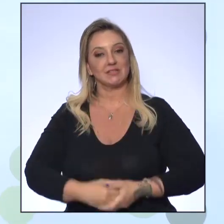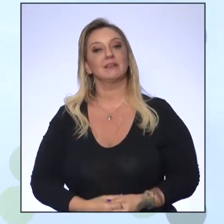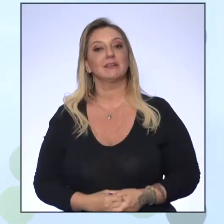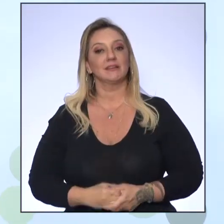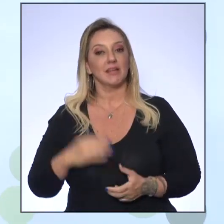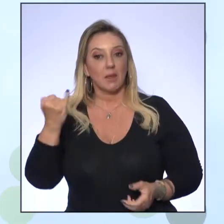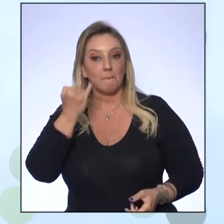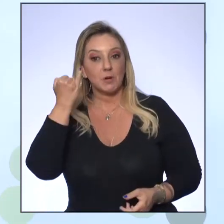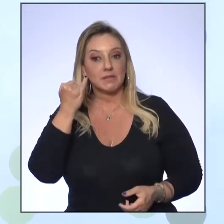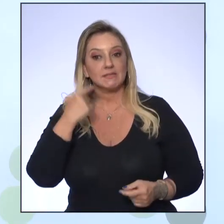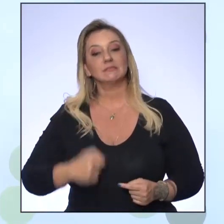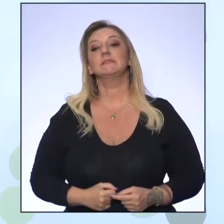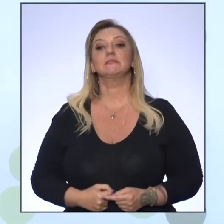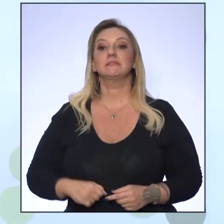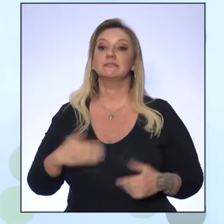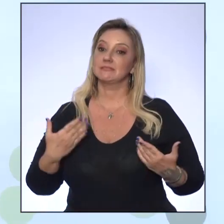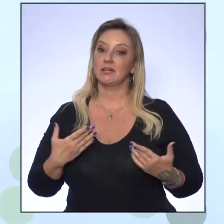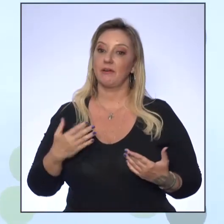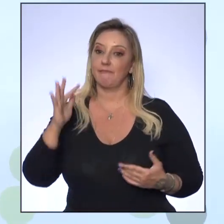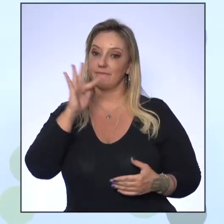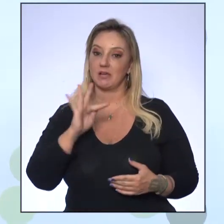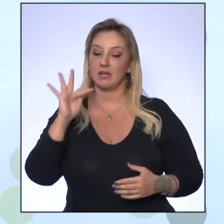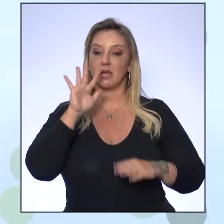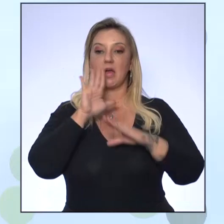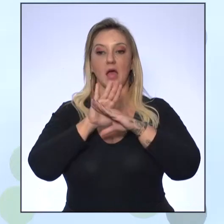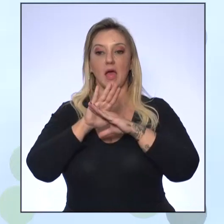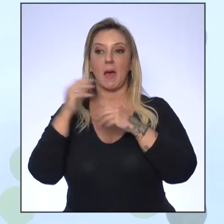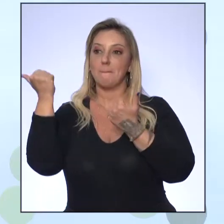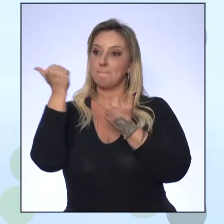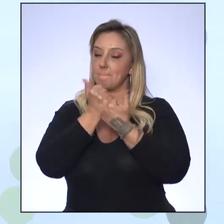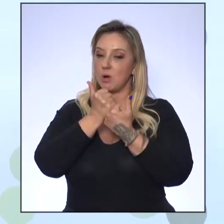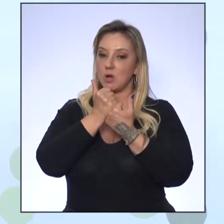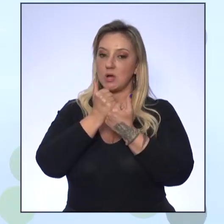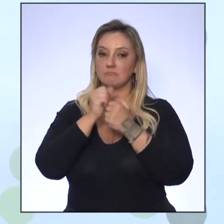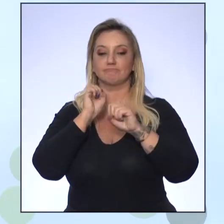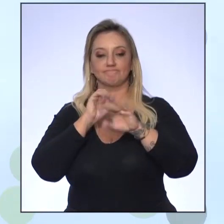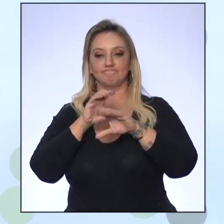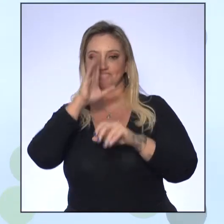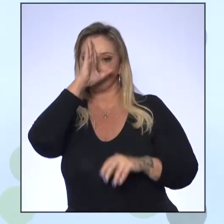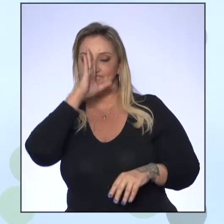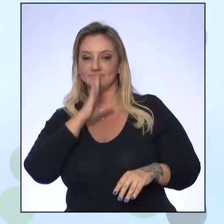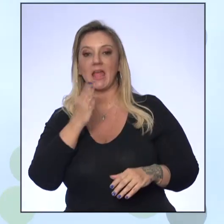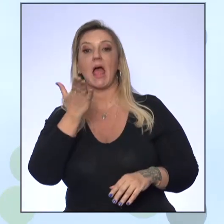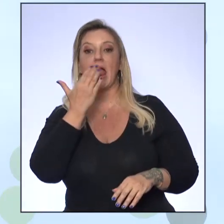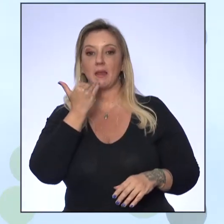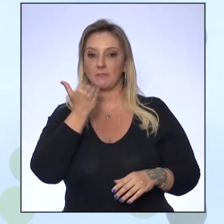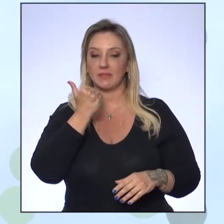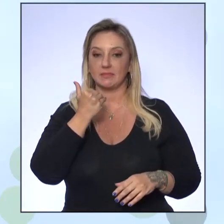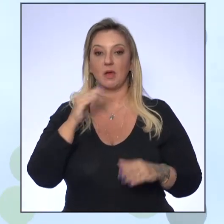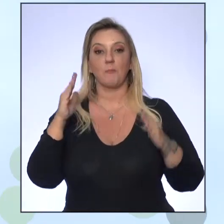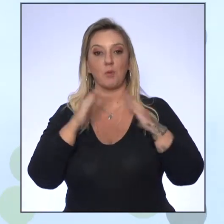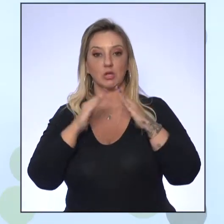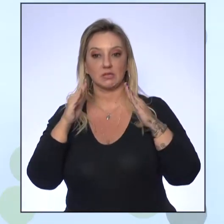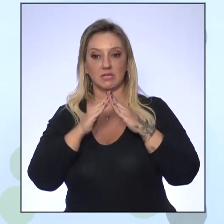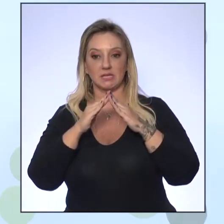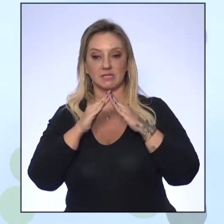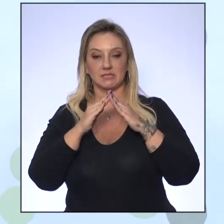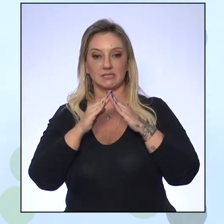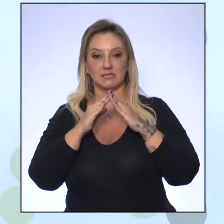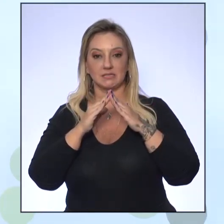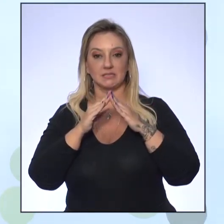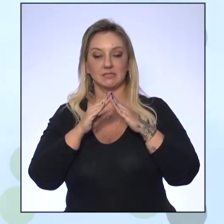muito importante. Então a universidade te dá todo o apoio, desde o ensino gratuito, alimentação, moradia e